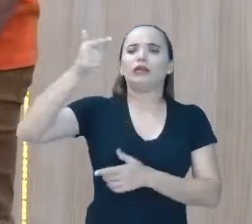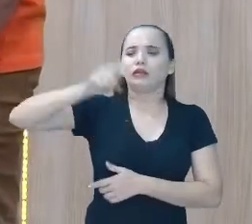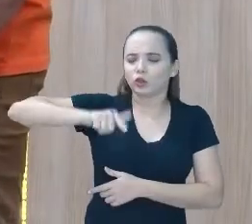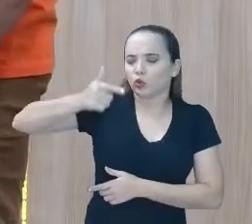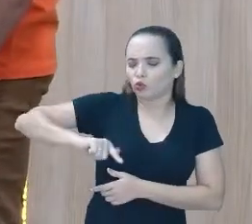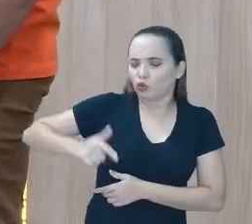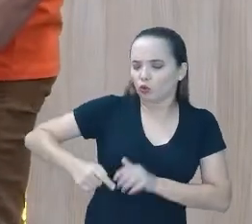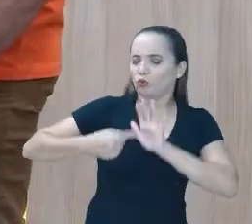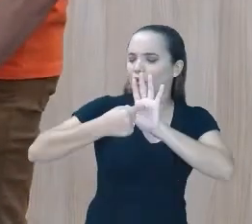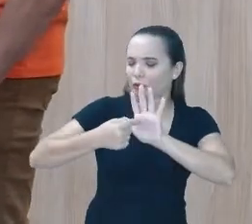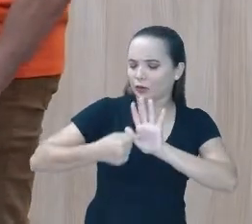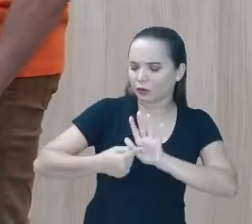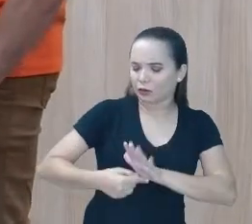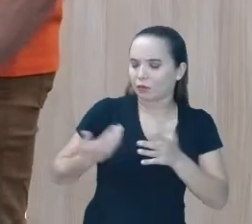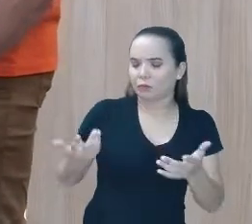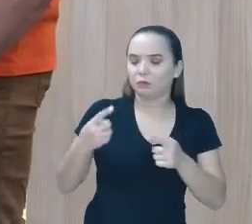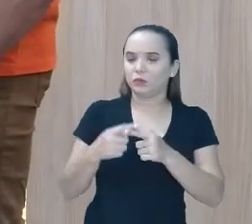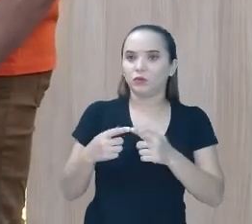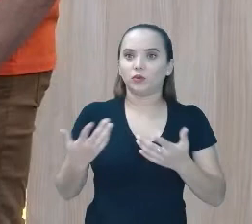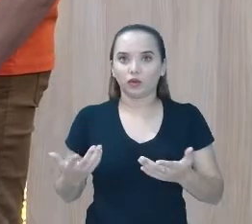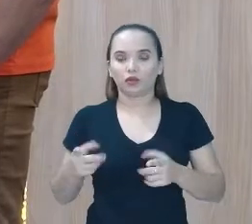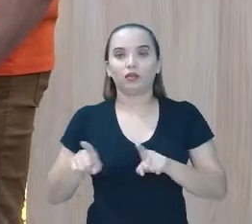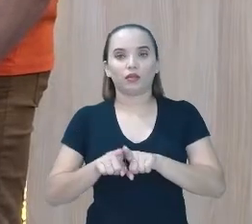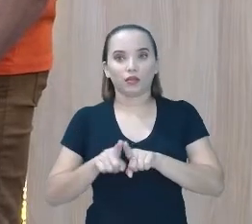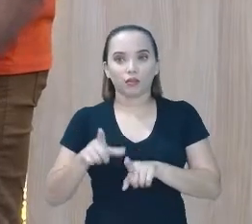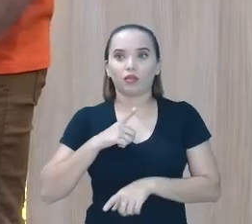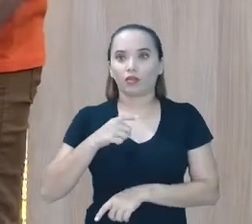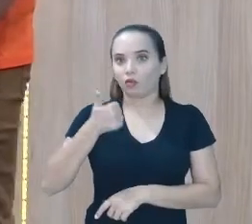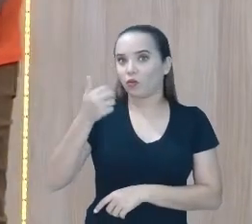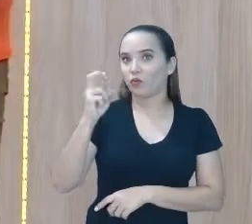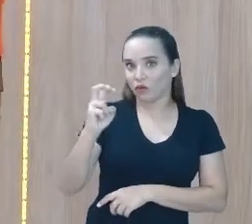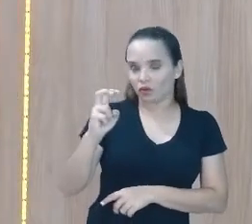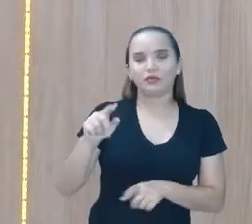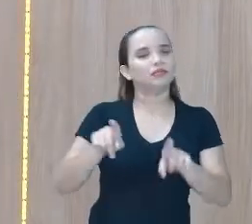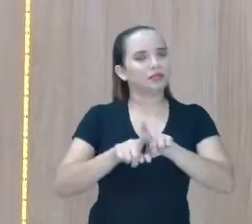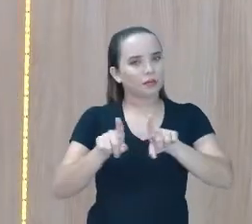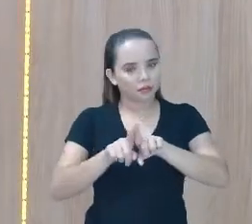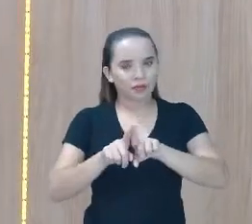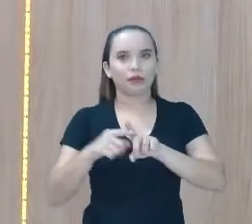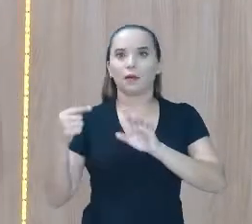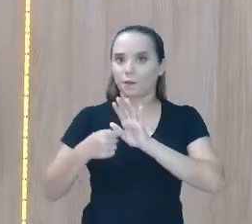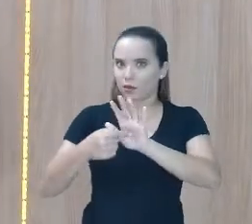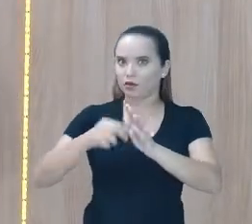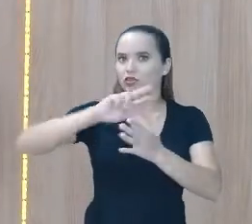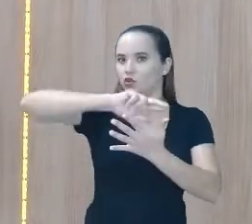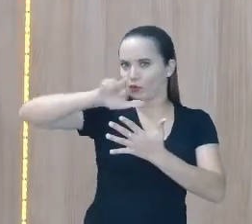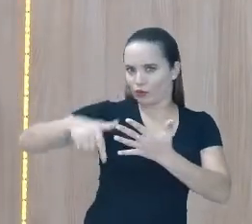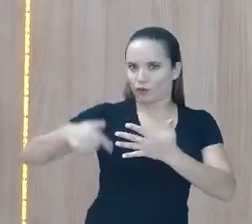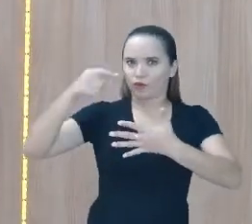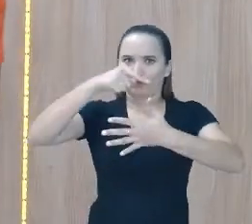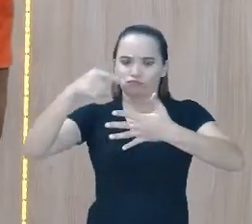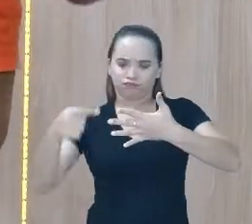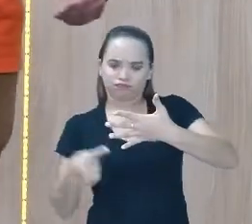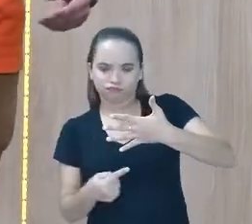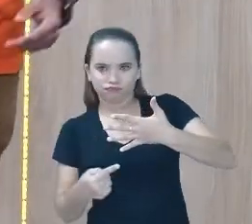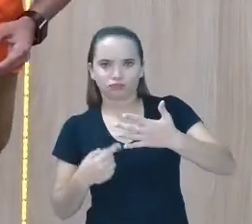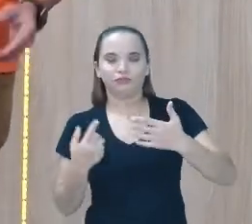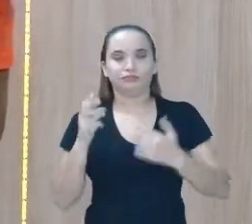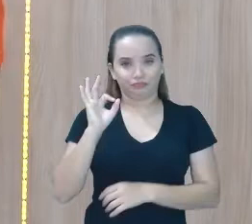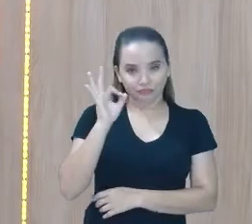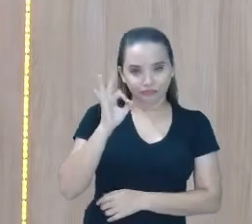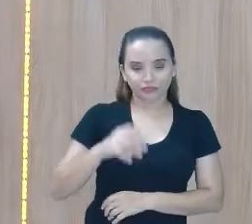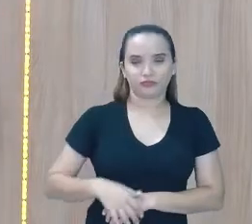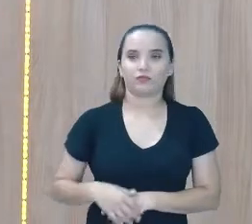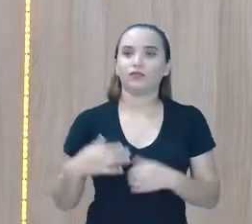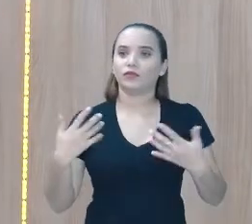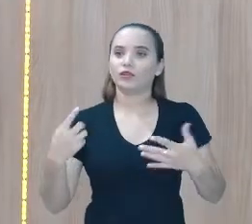Outro exemplo aqui é do 15, que está presente também em duas linhas ao mesmo tempo. Então, a gente vai ver aí essas relações,